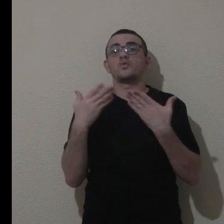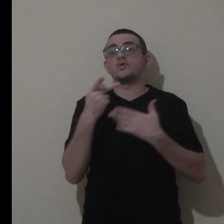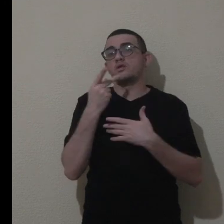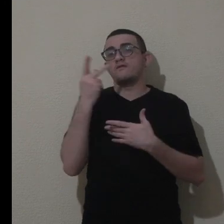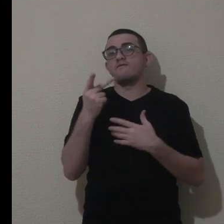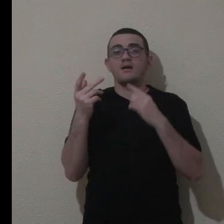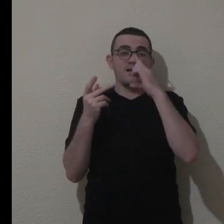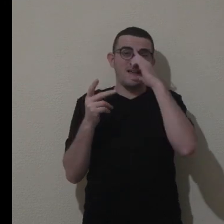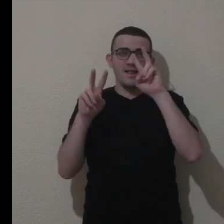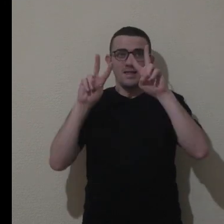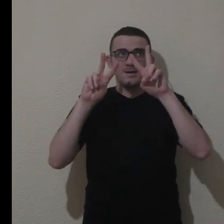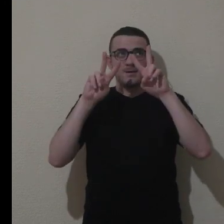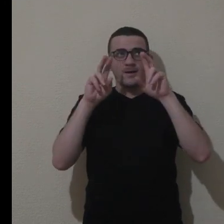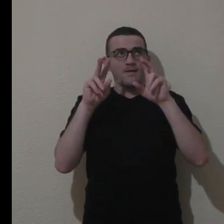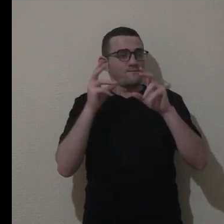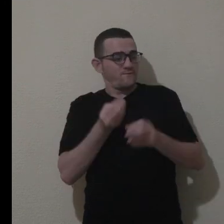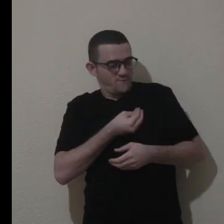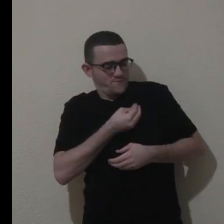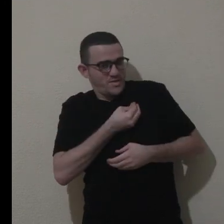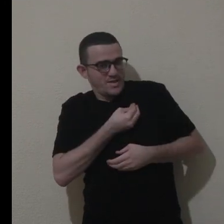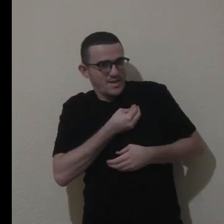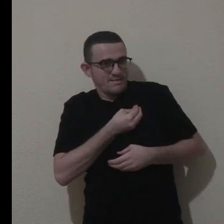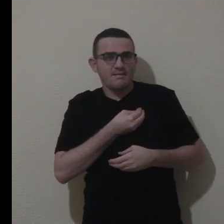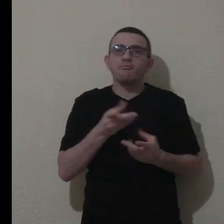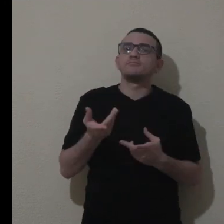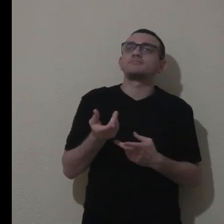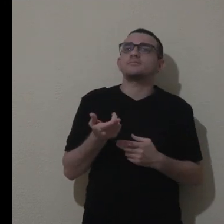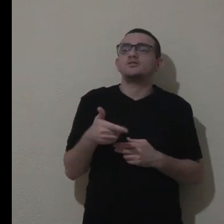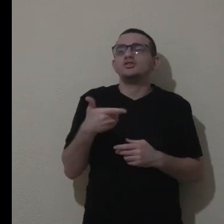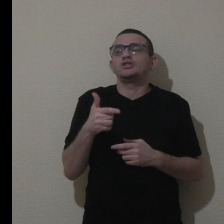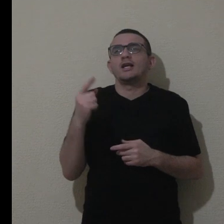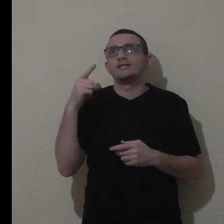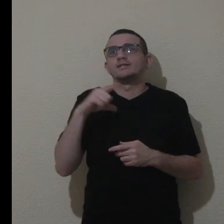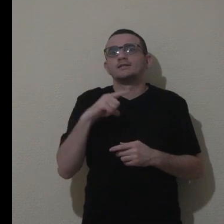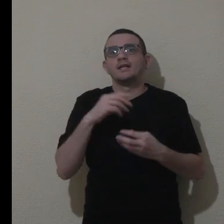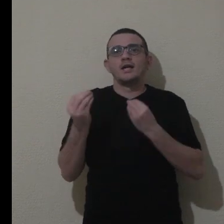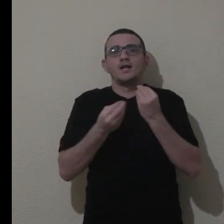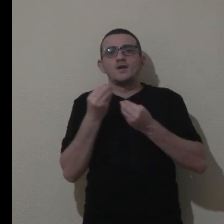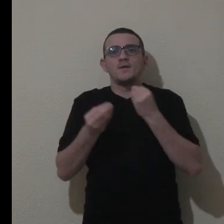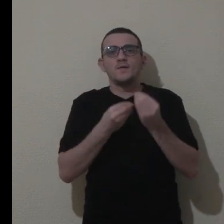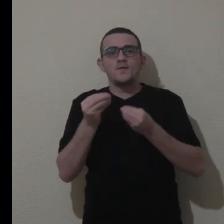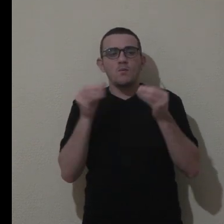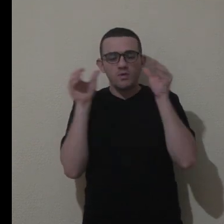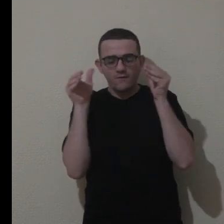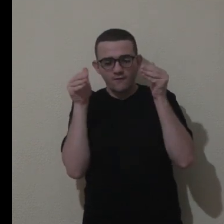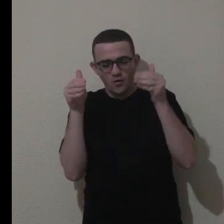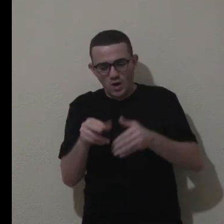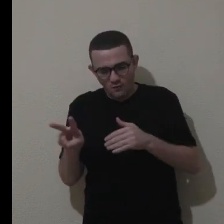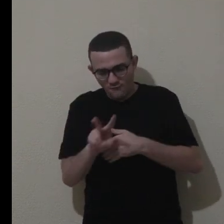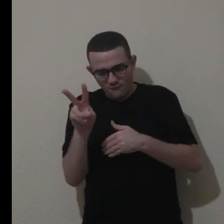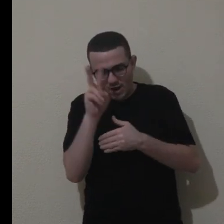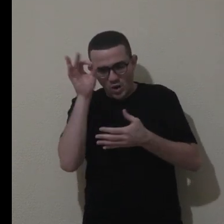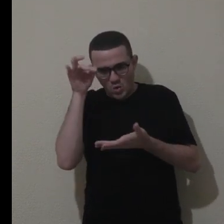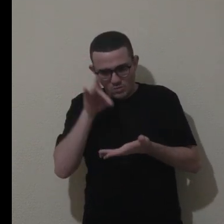fala muito em termos de vida, né? Acho que ninguém tem dúvida que não tem como você dimensionar um